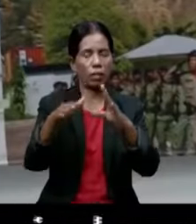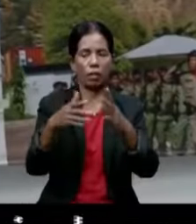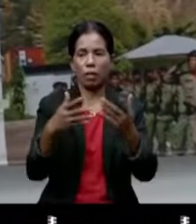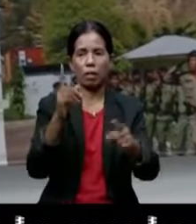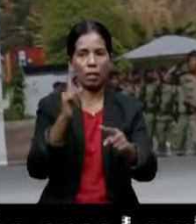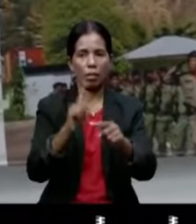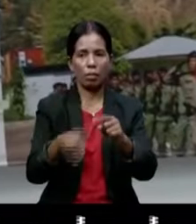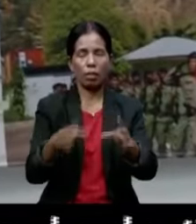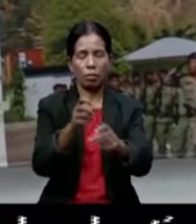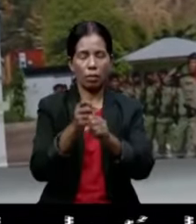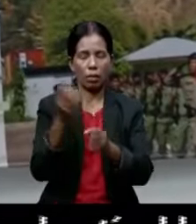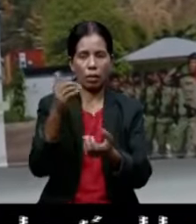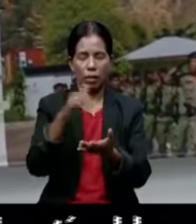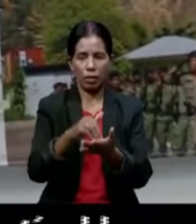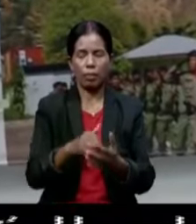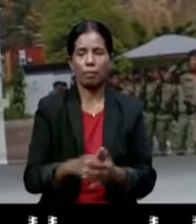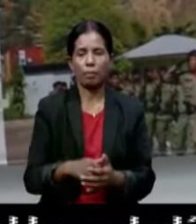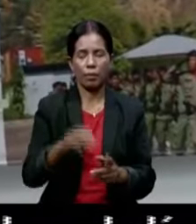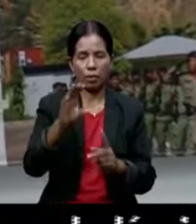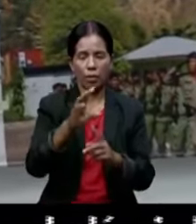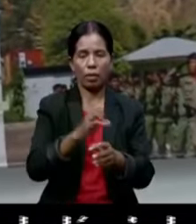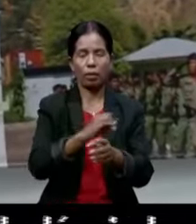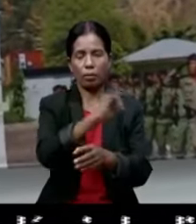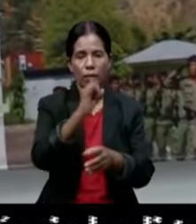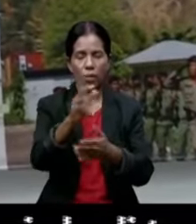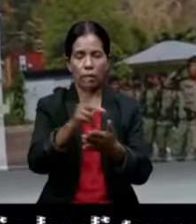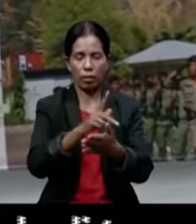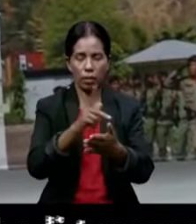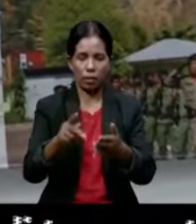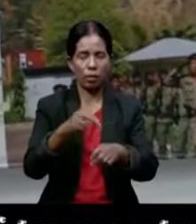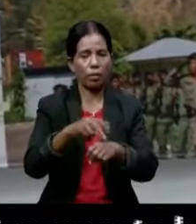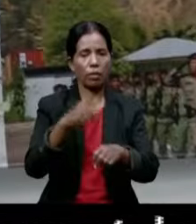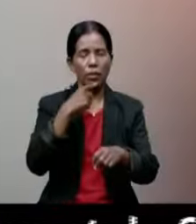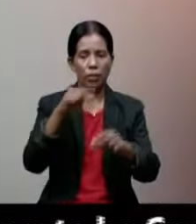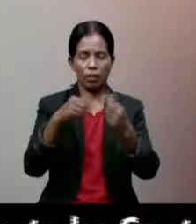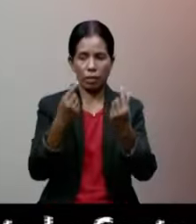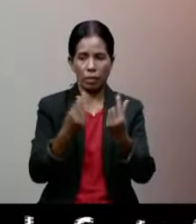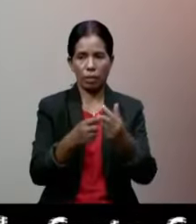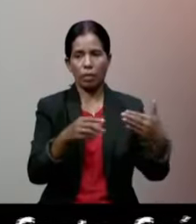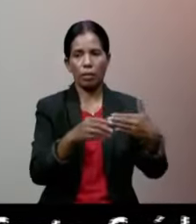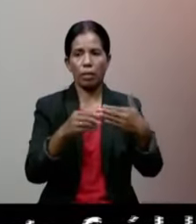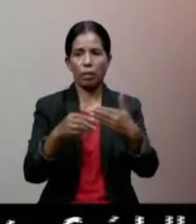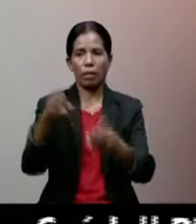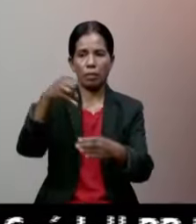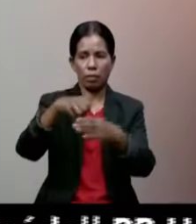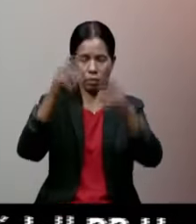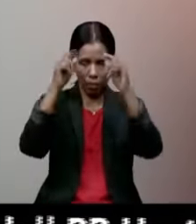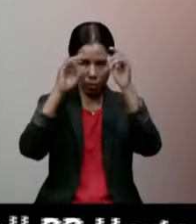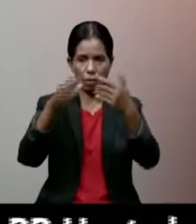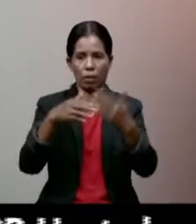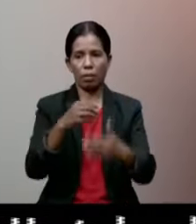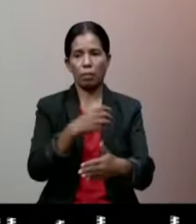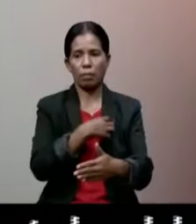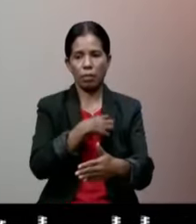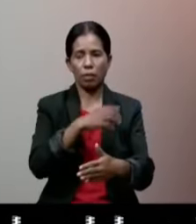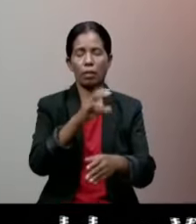vele foti fila fale Sefe Departamento de Investigação Criminal Nacional Hateten, grupo organizado nebe envolve Timor-Leste, polícia